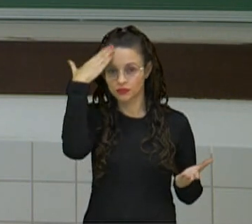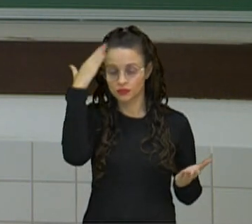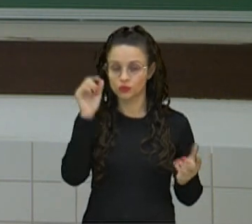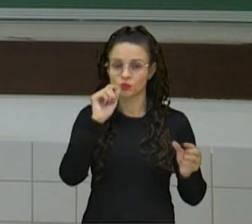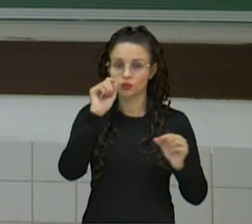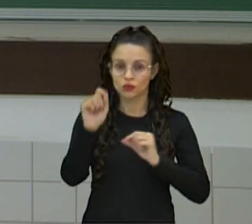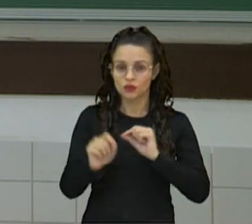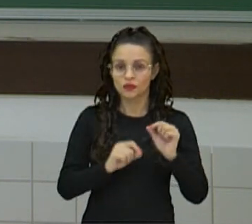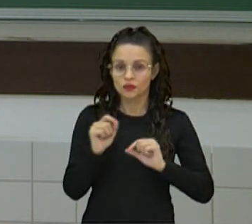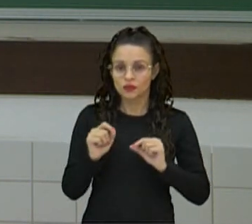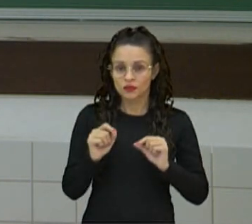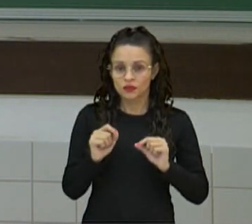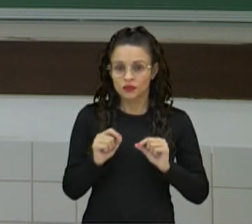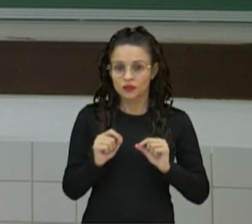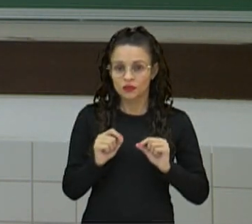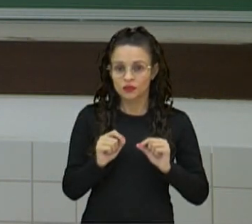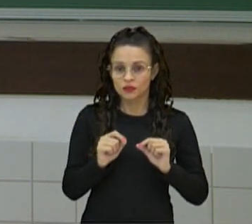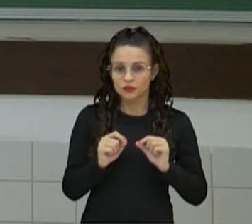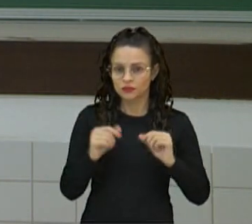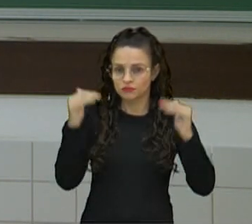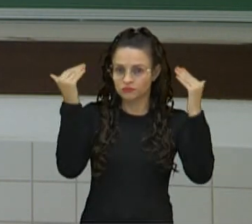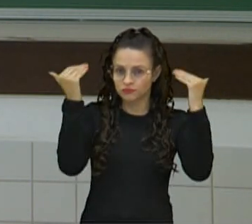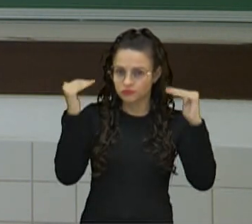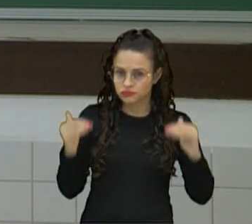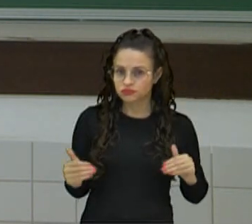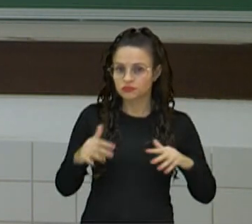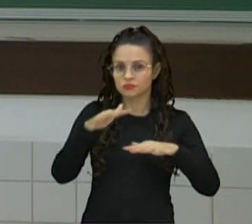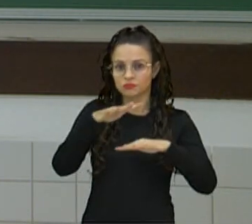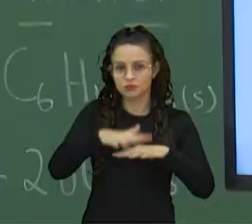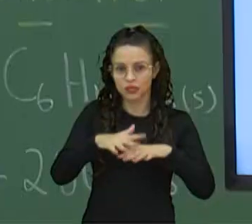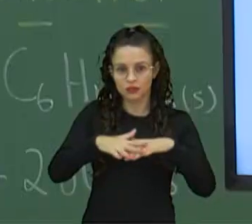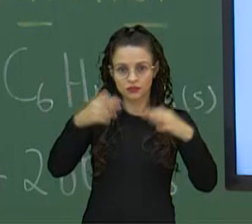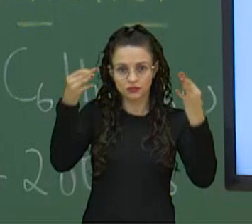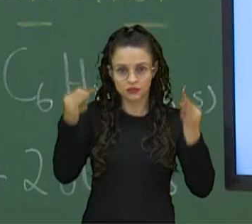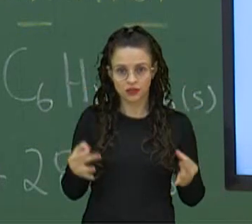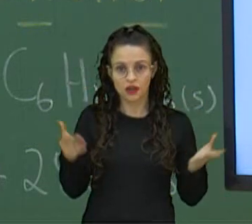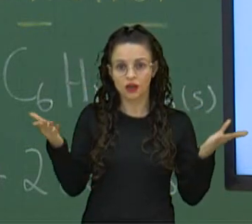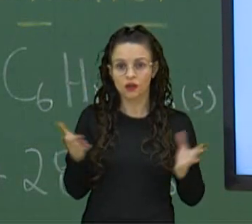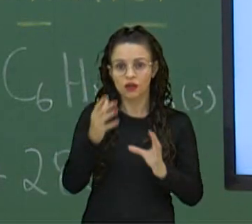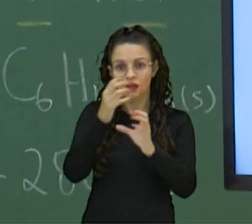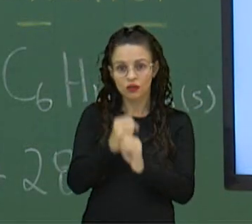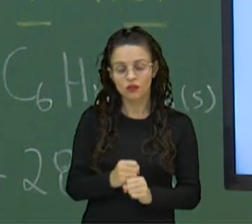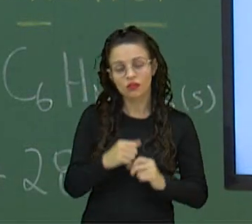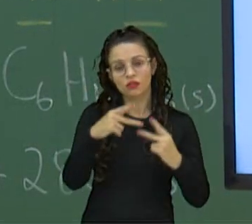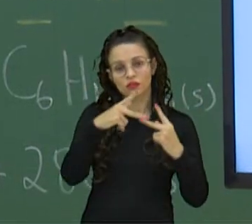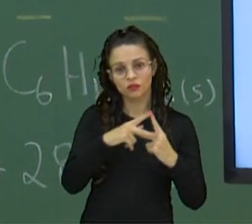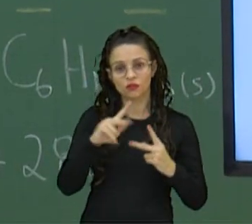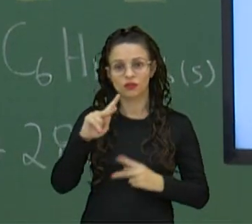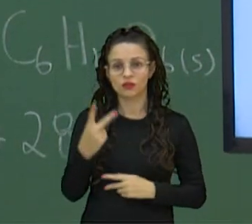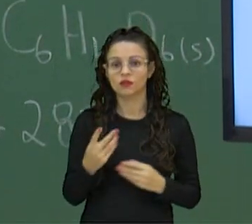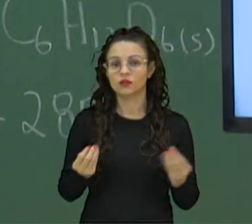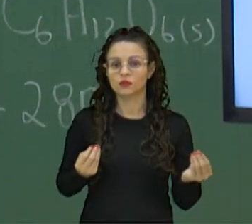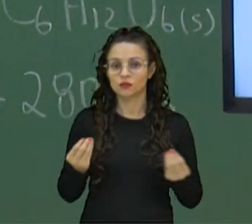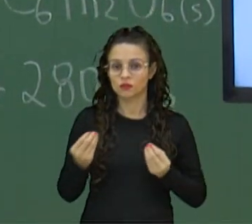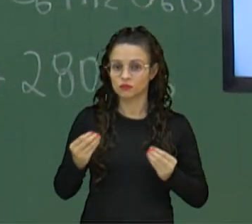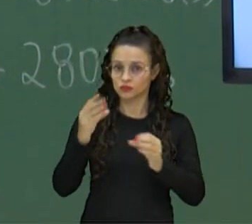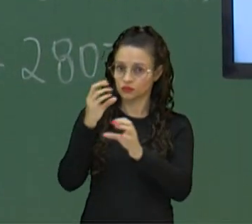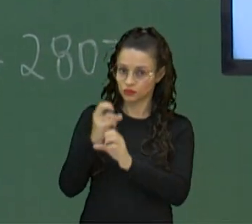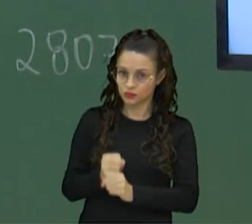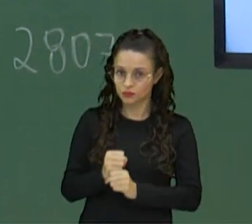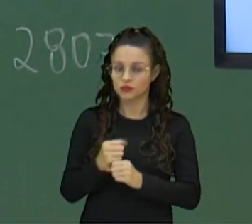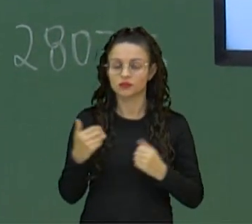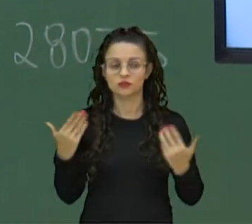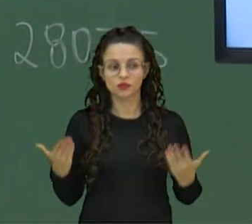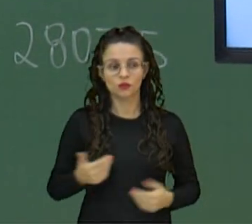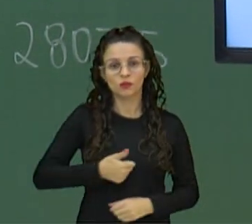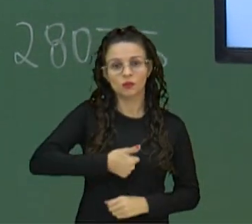as minhas, meus passos matemáticos aqui estão corretos. Para calcular o ΔH, vou fazer a soma. Então,